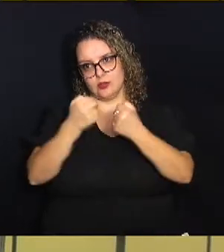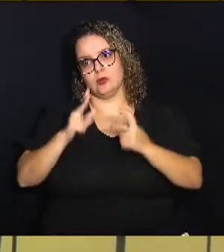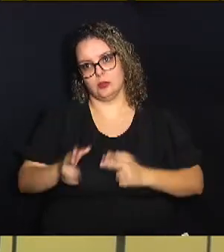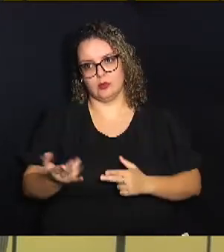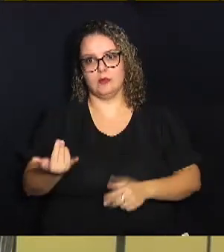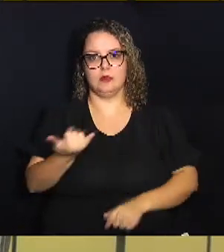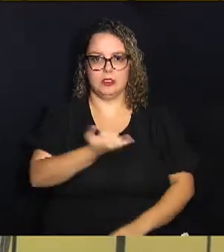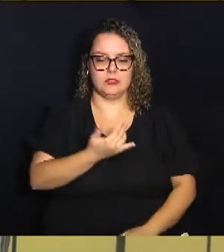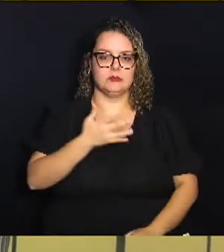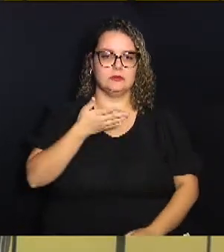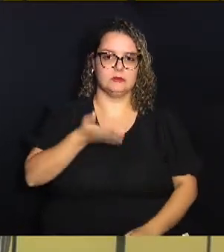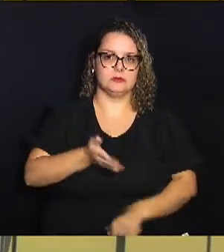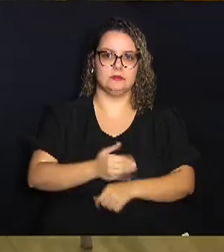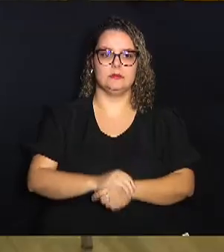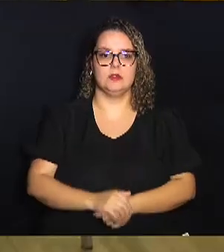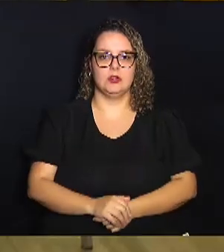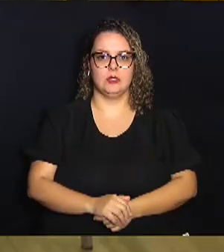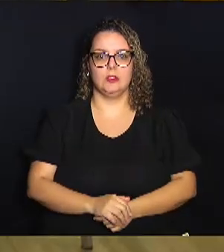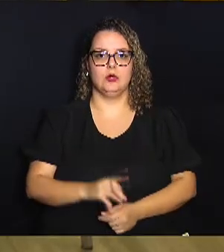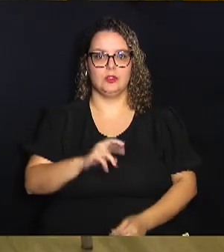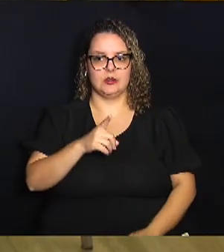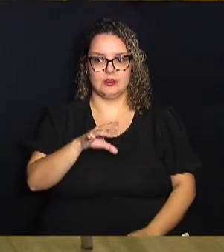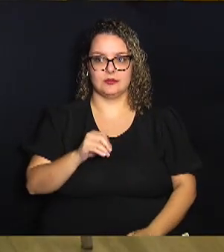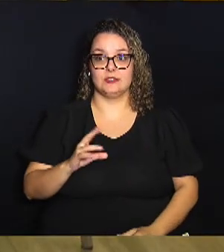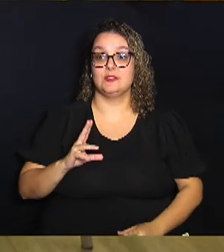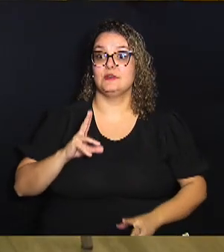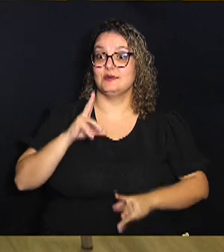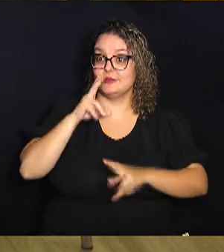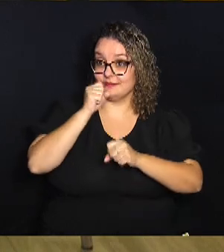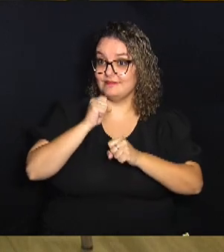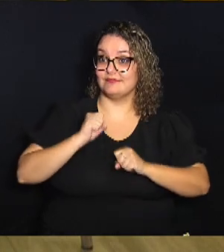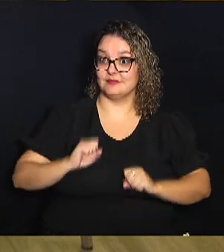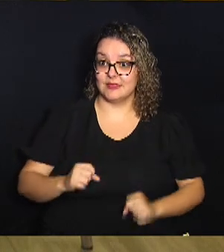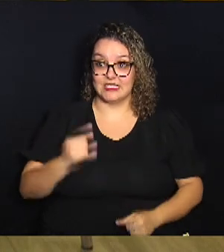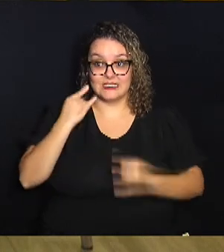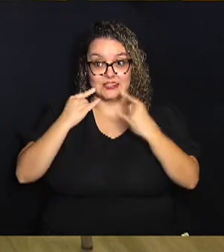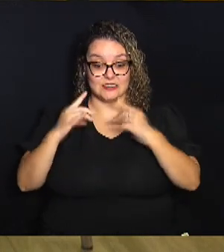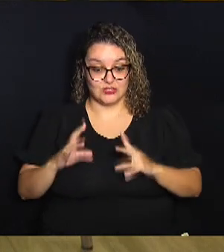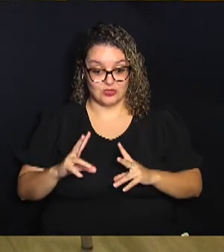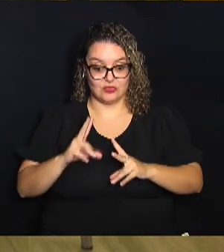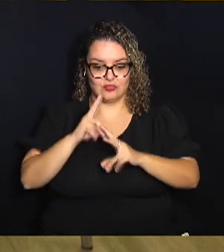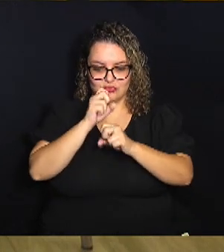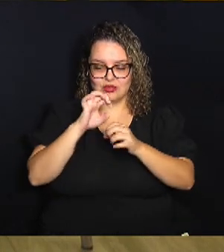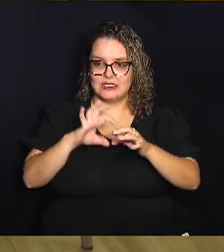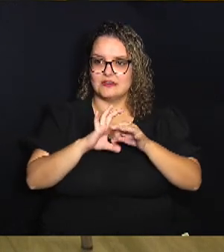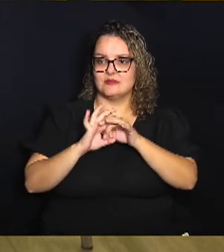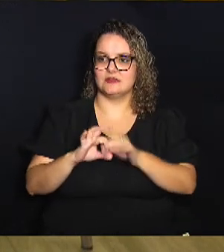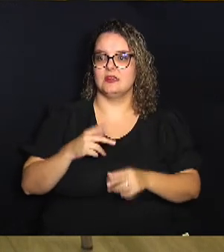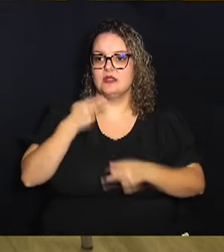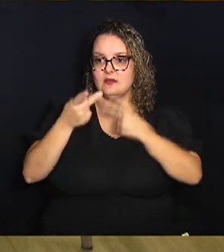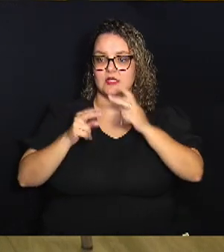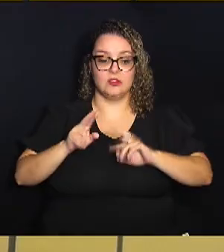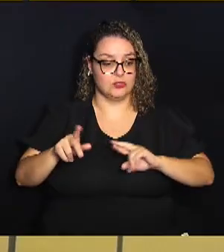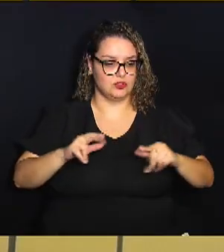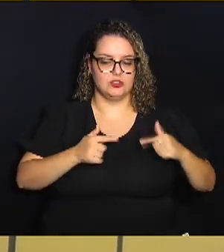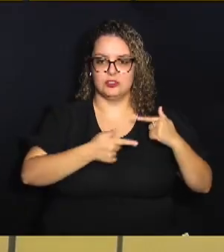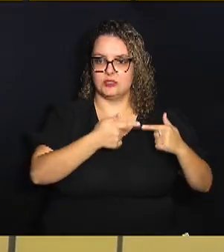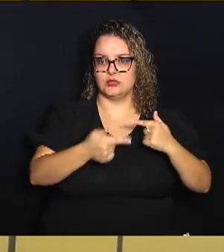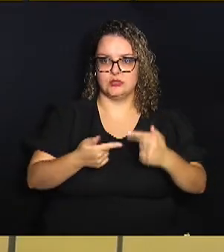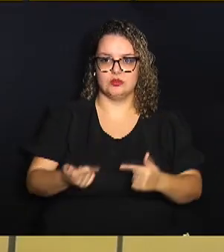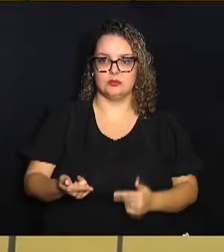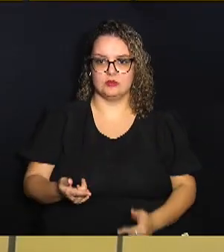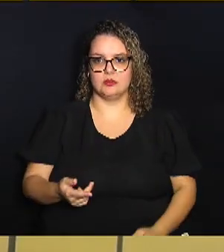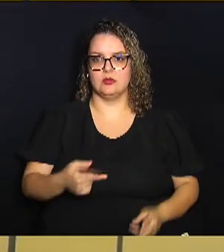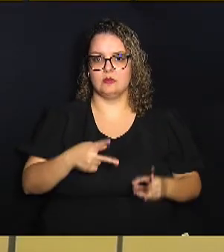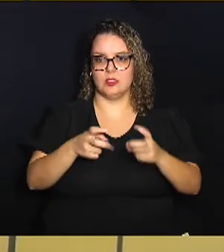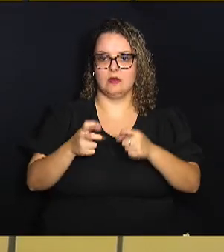anteriormente. Essa intenção de somar forças é importante. Né? E quando você fala das diferenças das gerações, dá para reparar, até